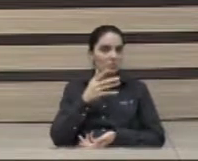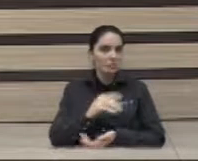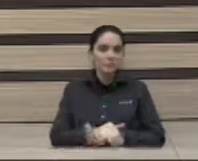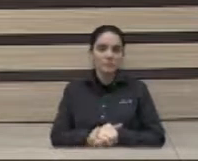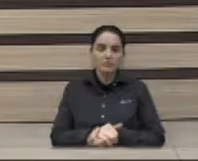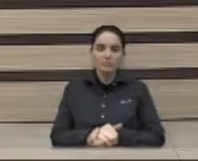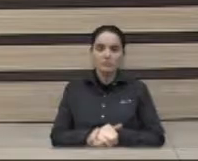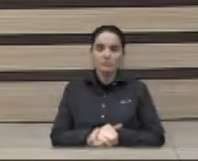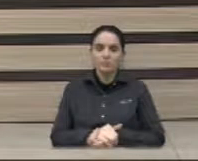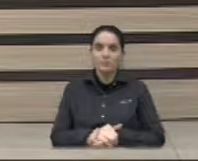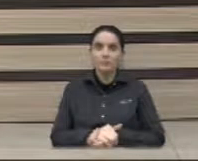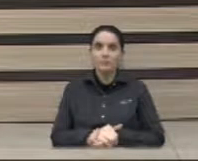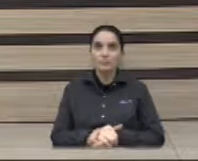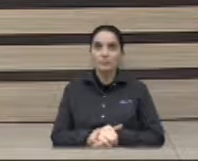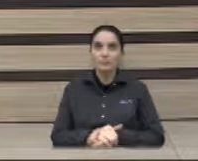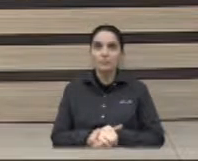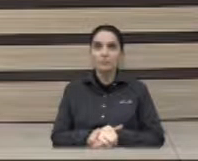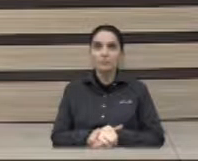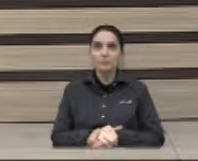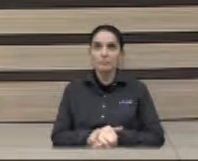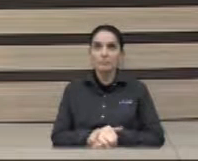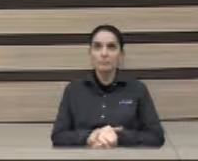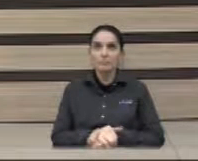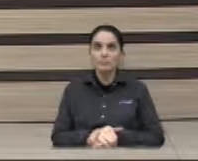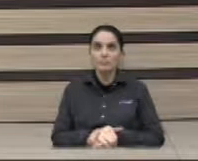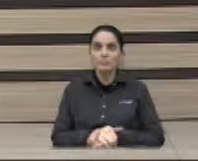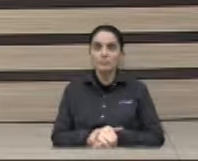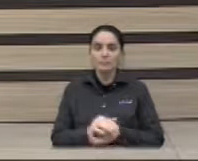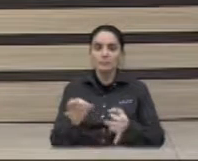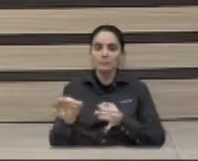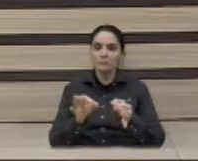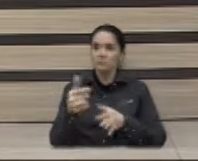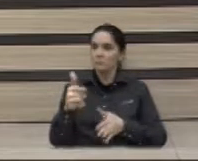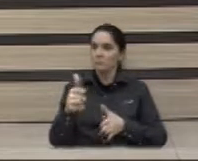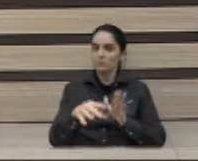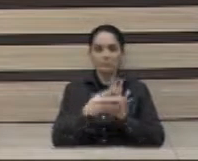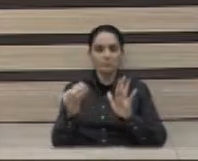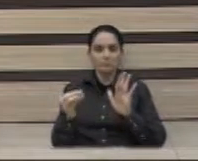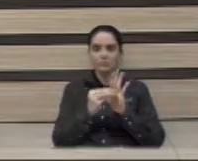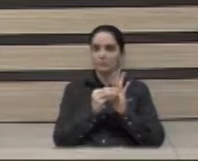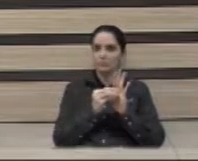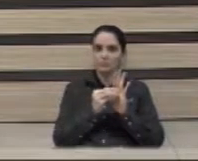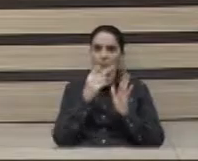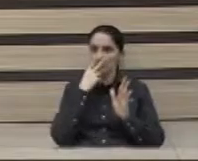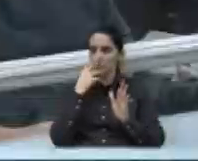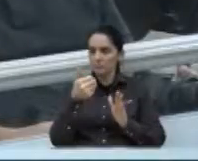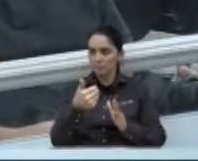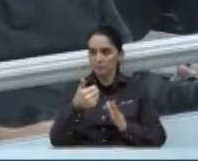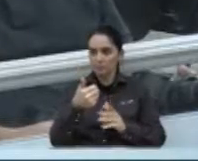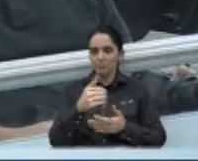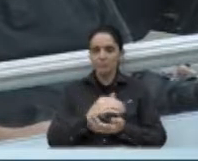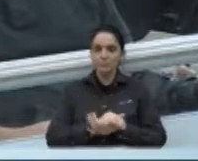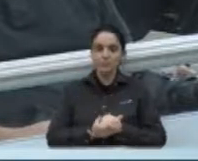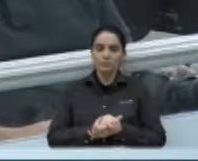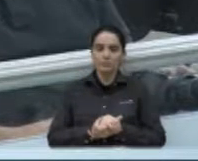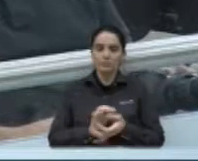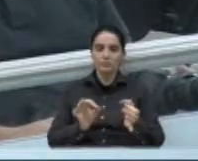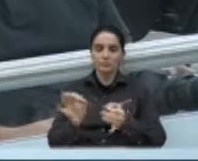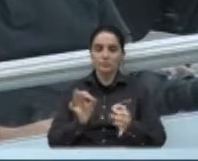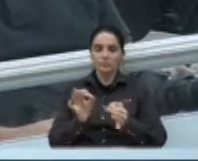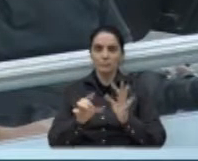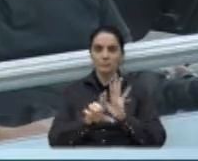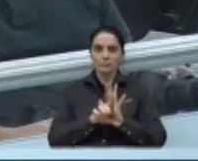Longboard skate. O projeto não contém emendas e o parecer é favorável. O projeto